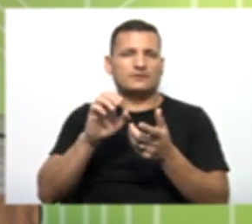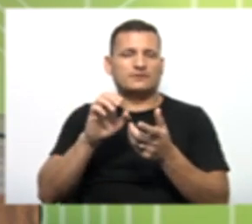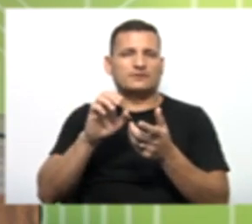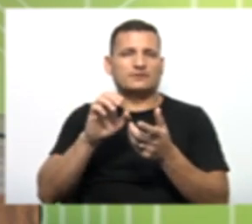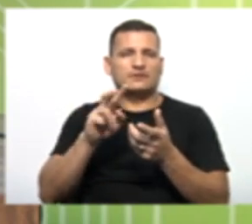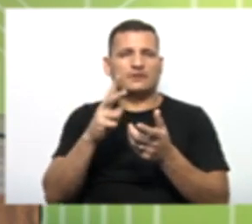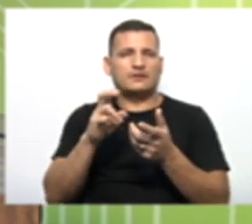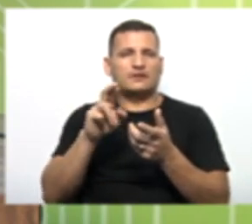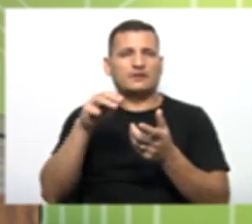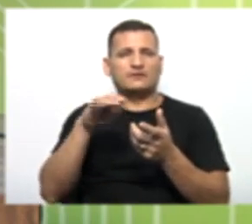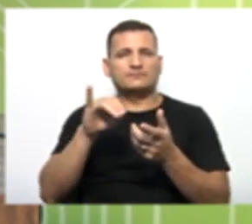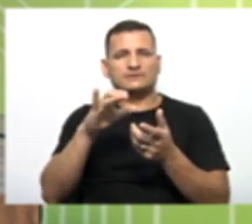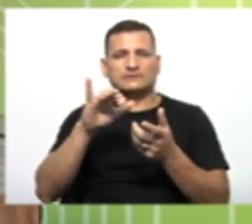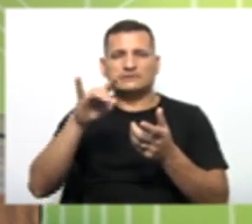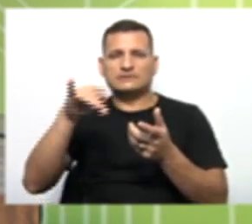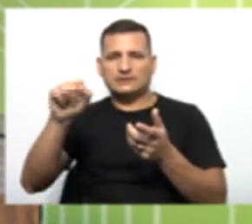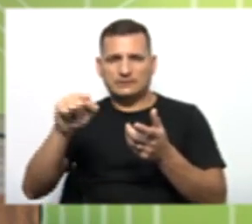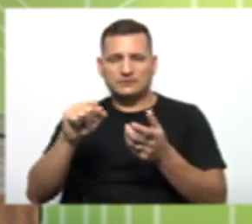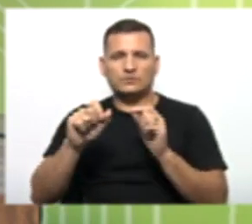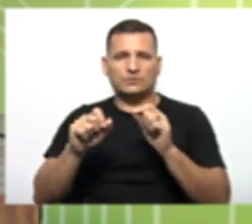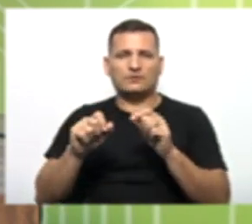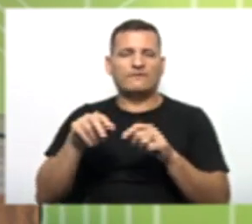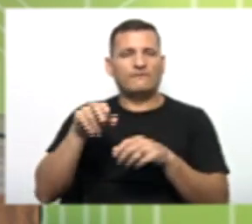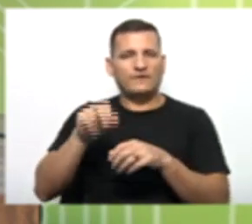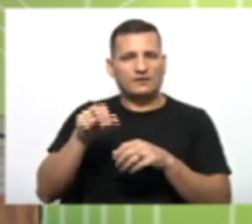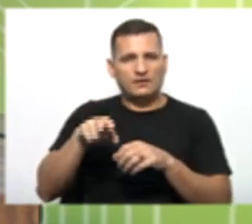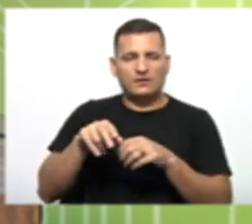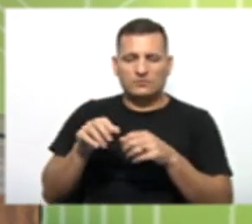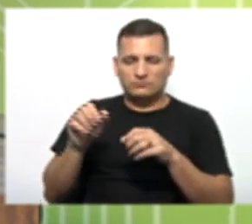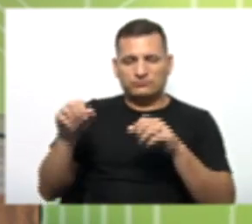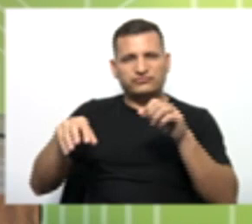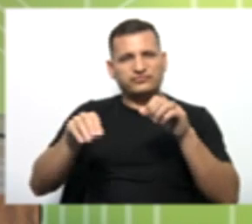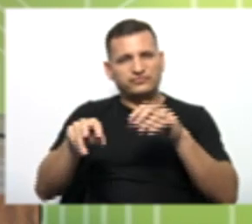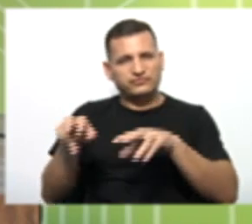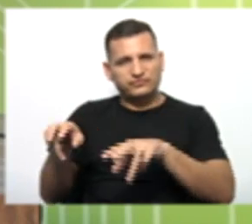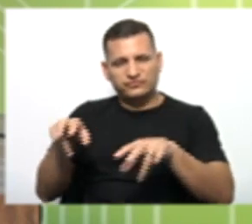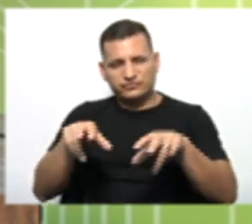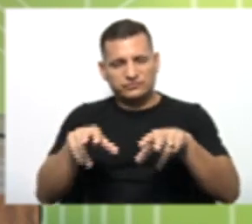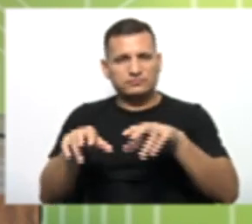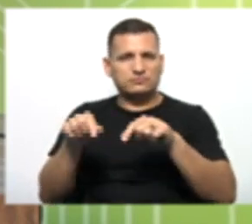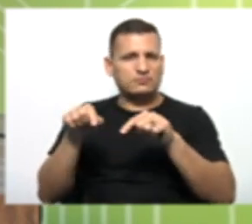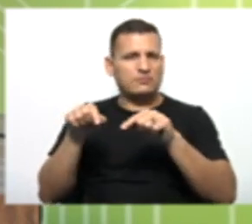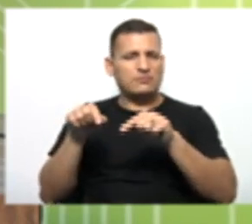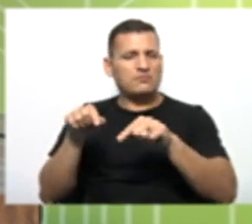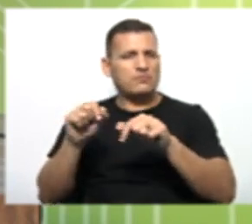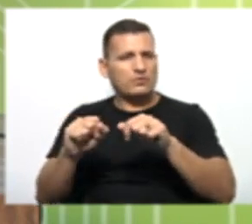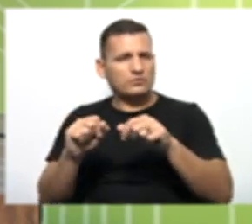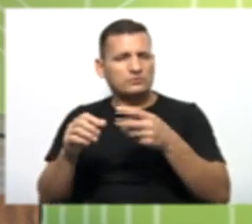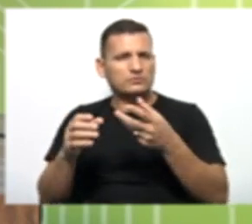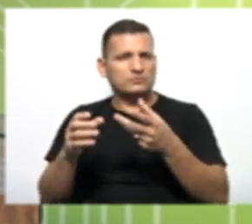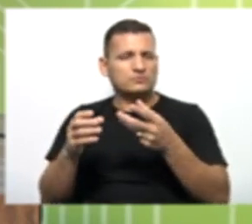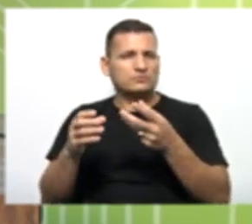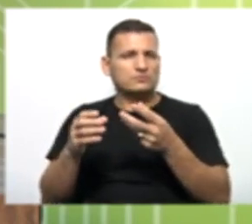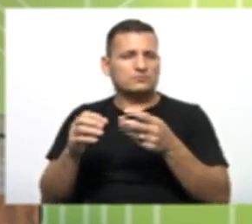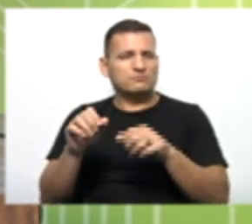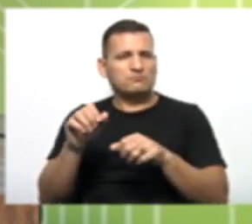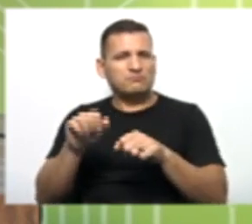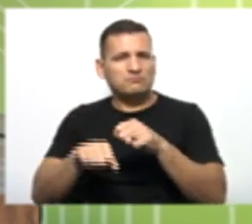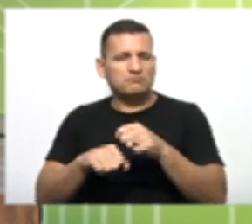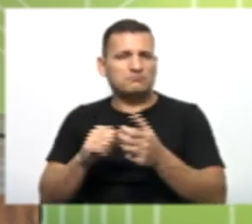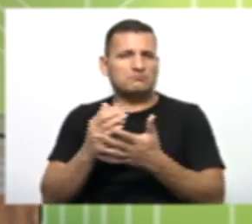podem matar algumas espécies que não estavam previstas, podem